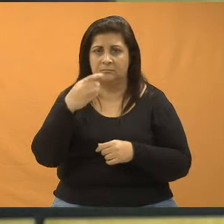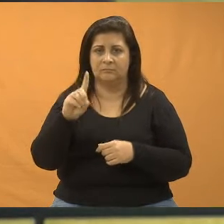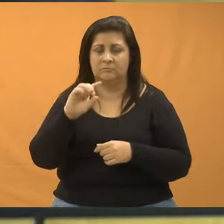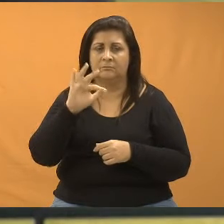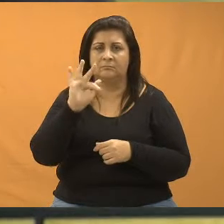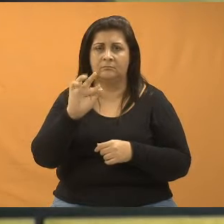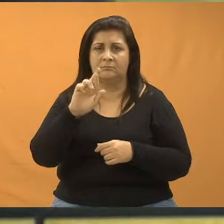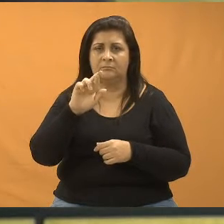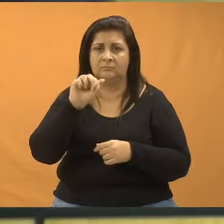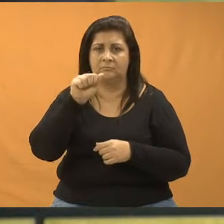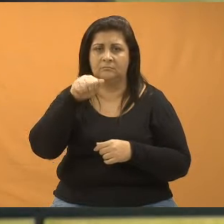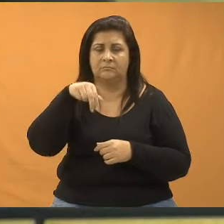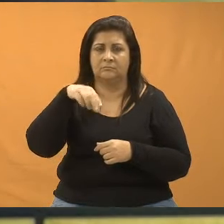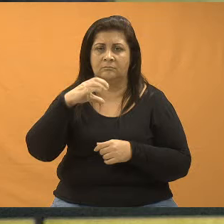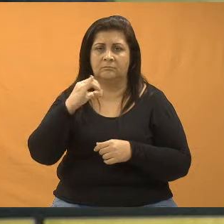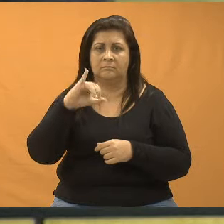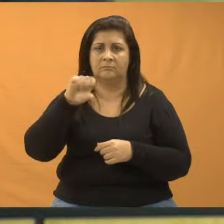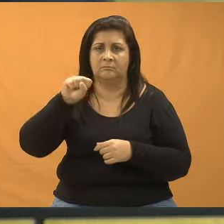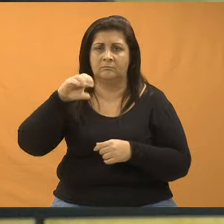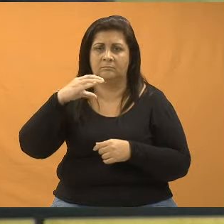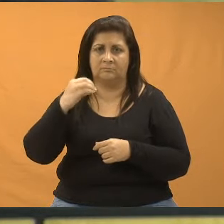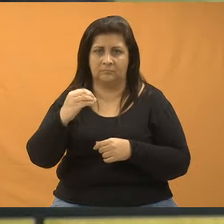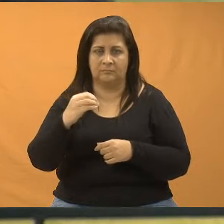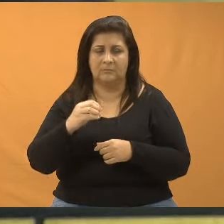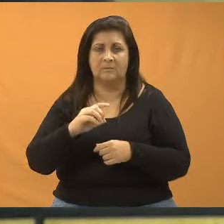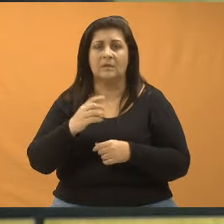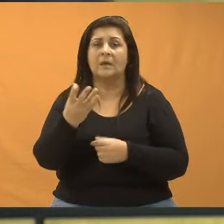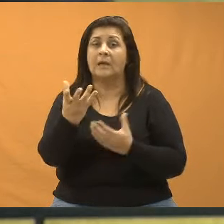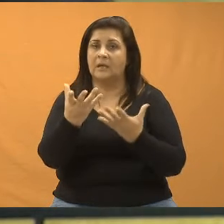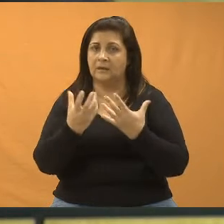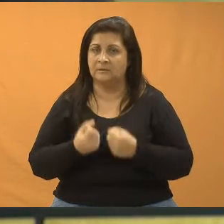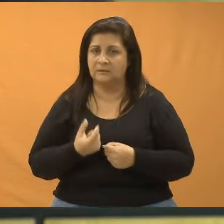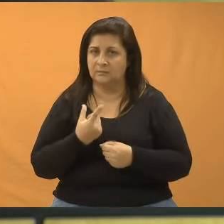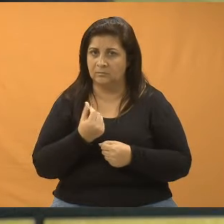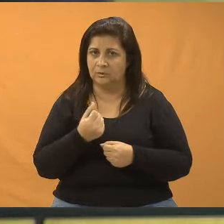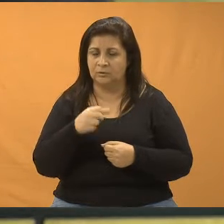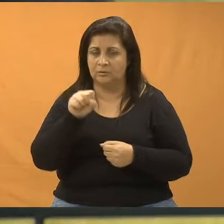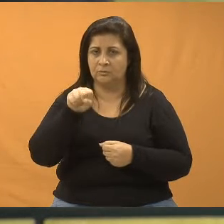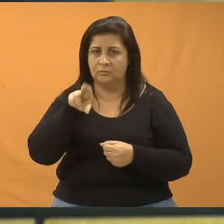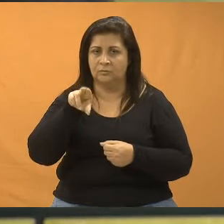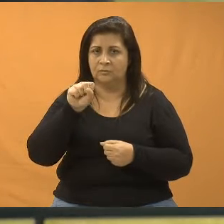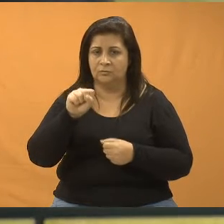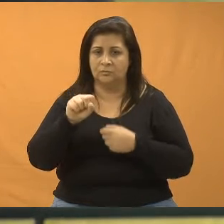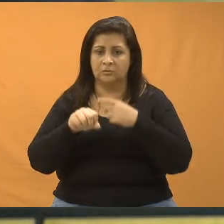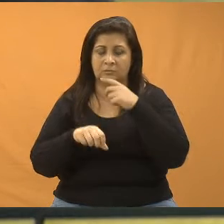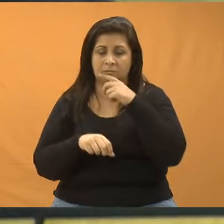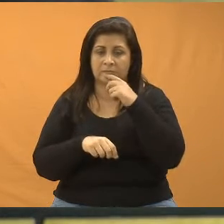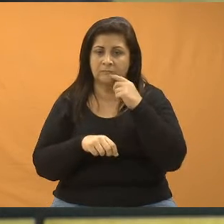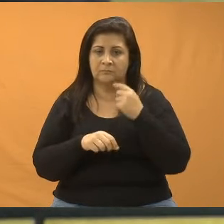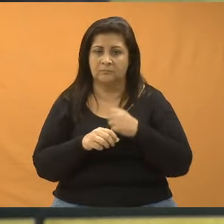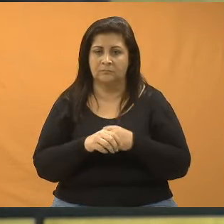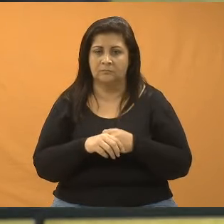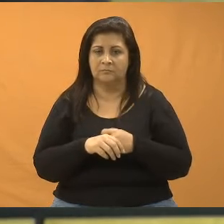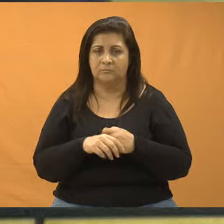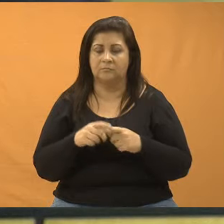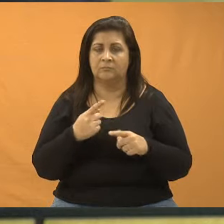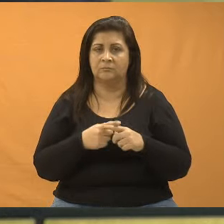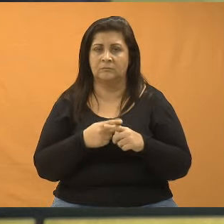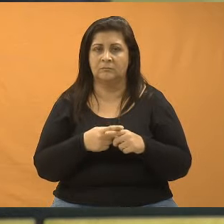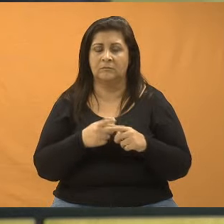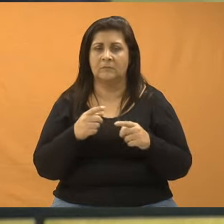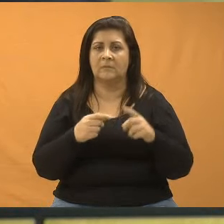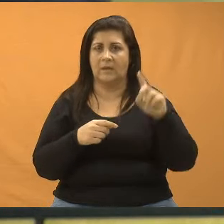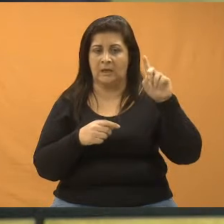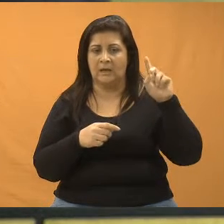receita que recebe do SUS, isso eu vou falar publicamente aqui para desmistificar certas coisas também, e porque quando chefiava a